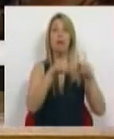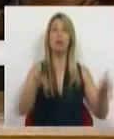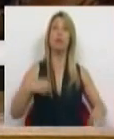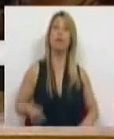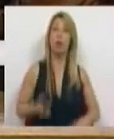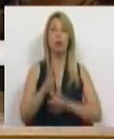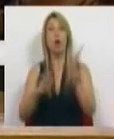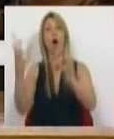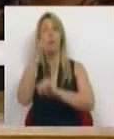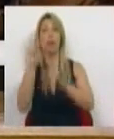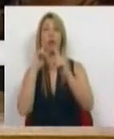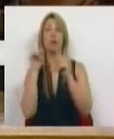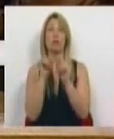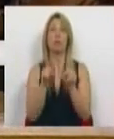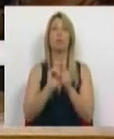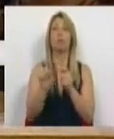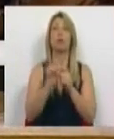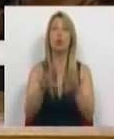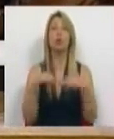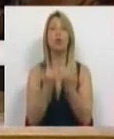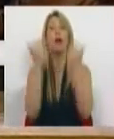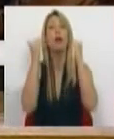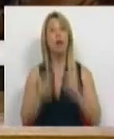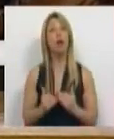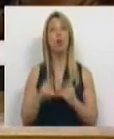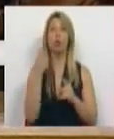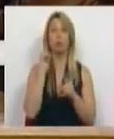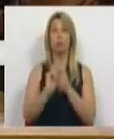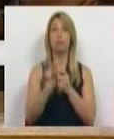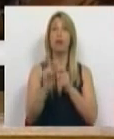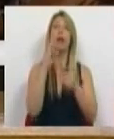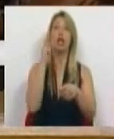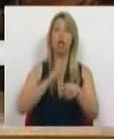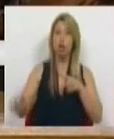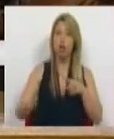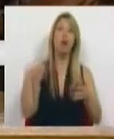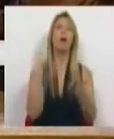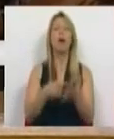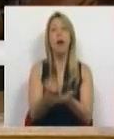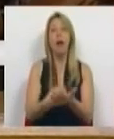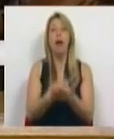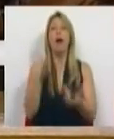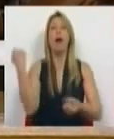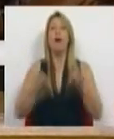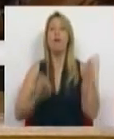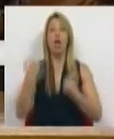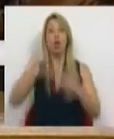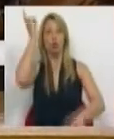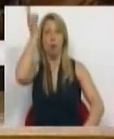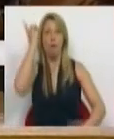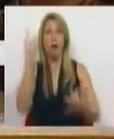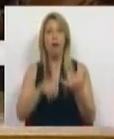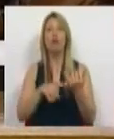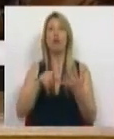majoradas as prestações sociais. São reduzidos os custos com a energia. É assegurada a isenção do imposto sobre veículos aos bombeiros